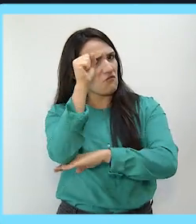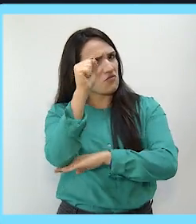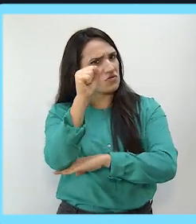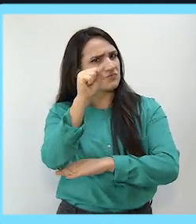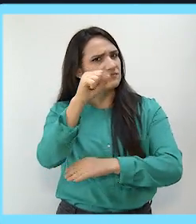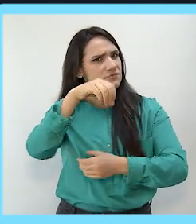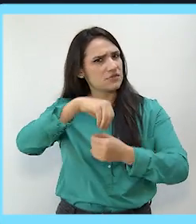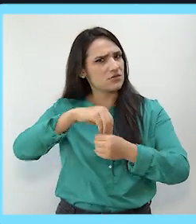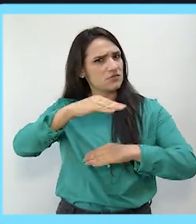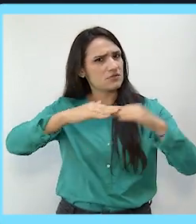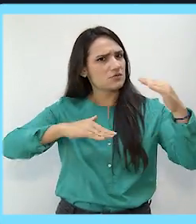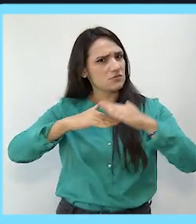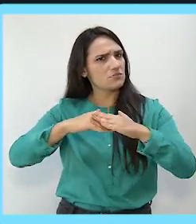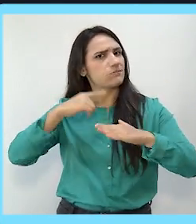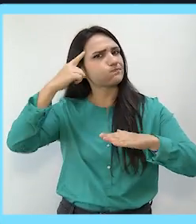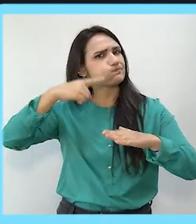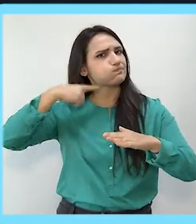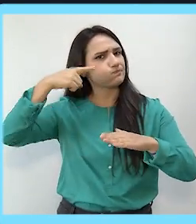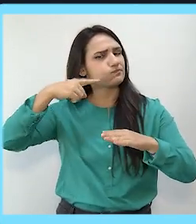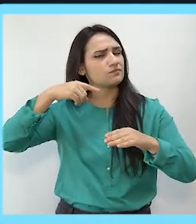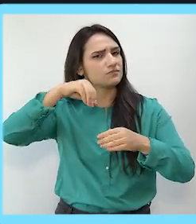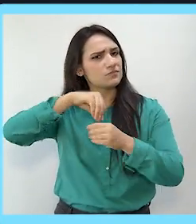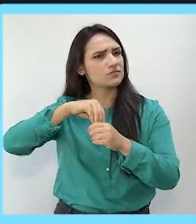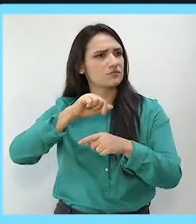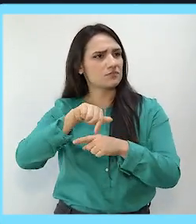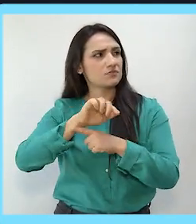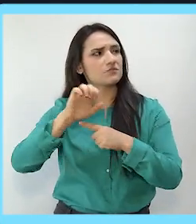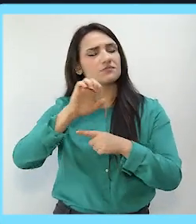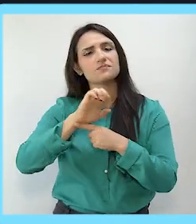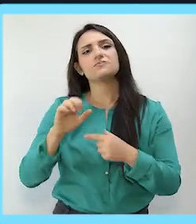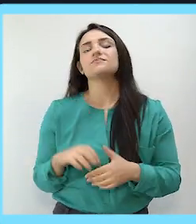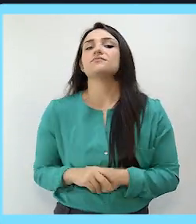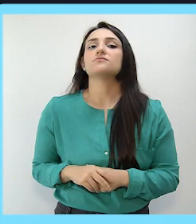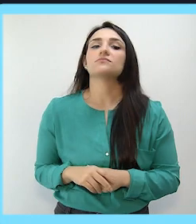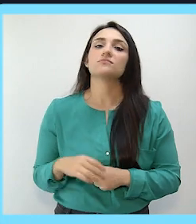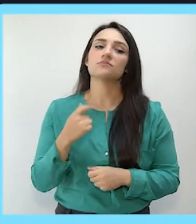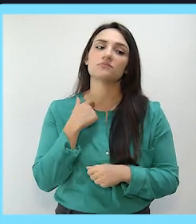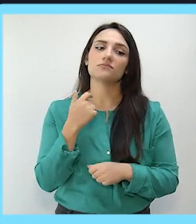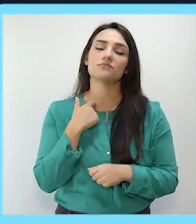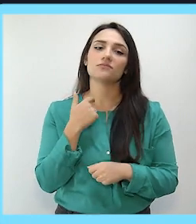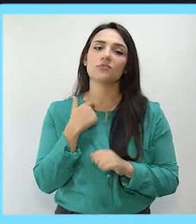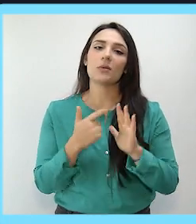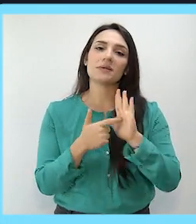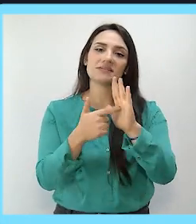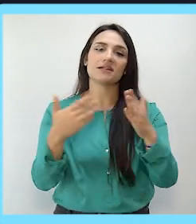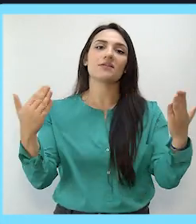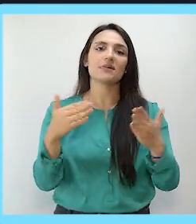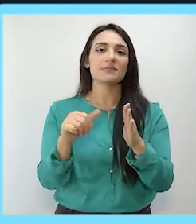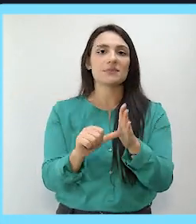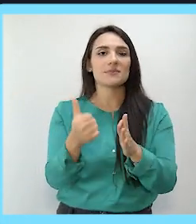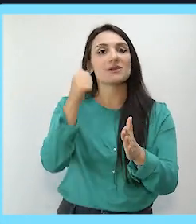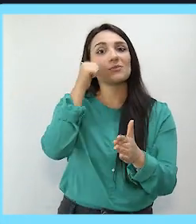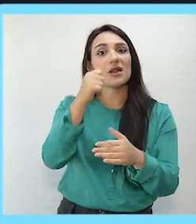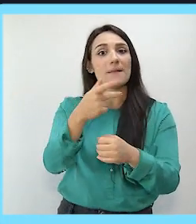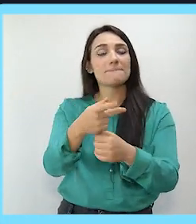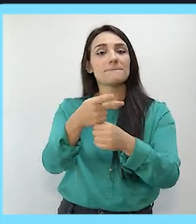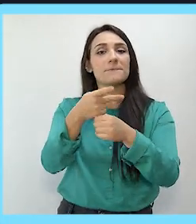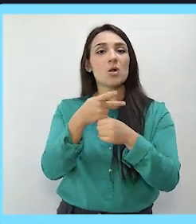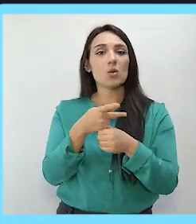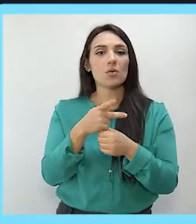forte nas carreiras do Estado, carreiras jurídicas. Estou falando simplesmente da primeira